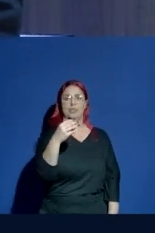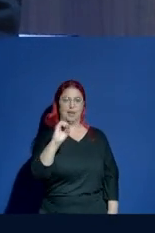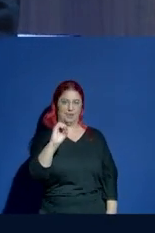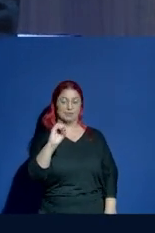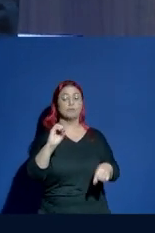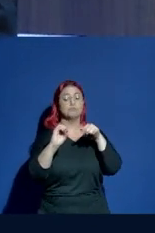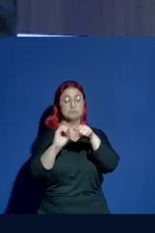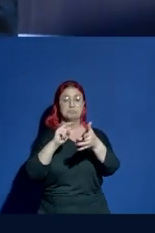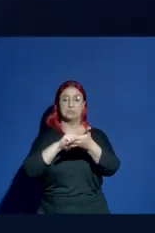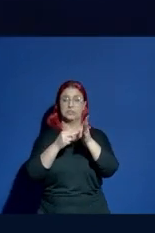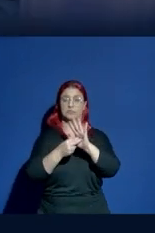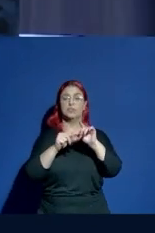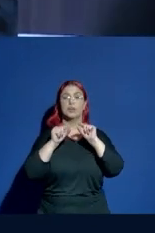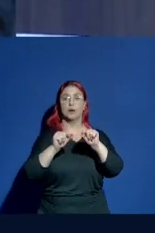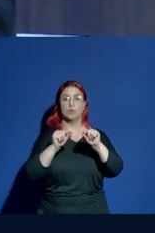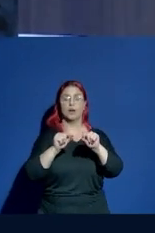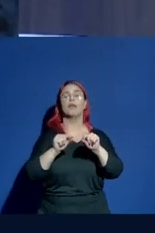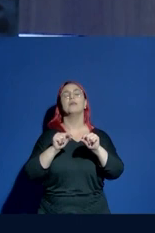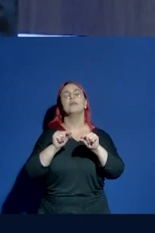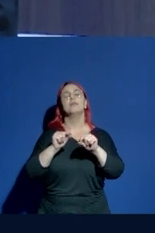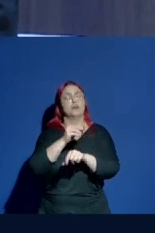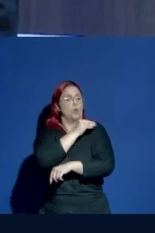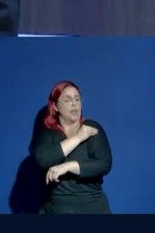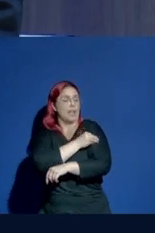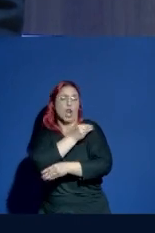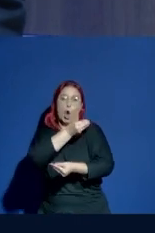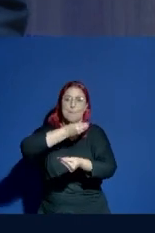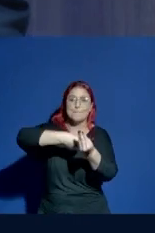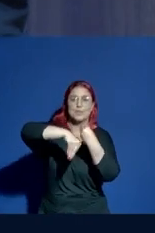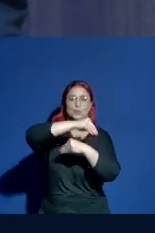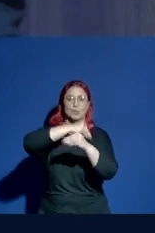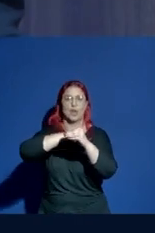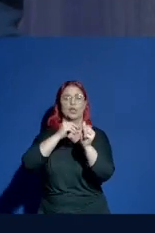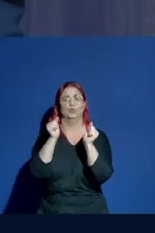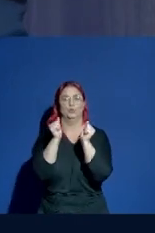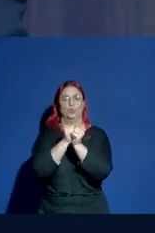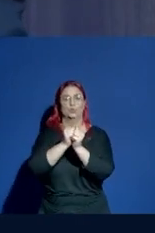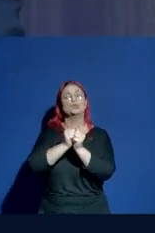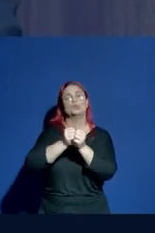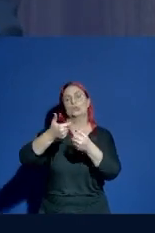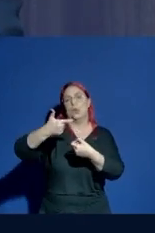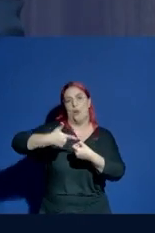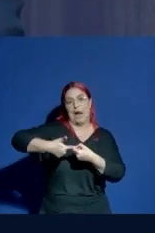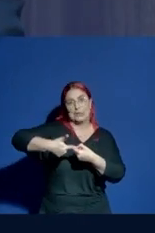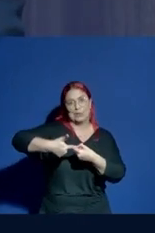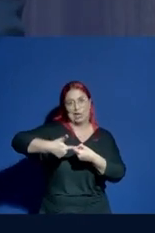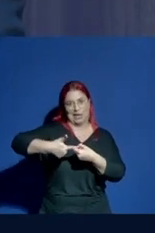ampliar a participação do etanol na mistura da gasolina